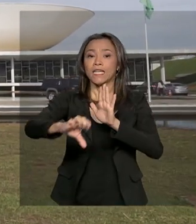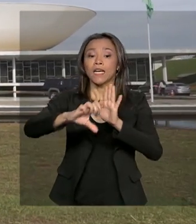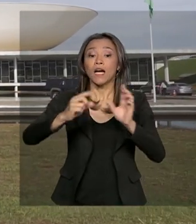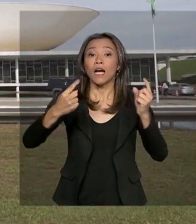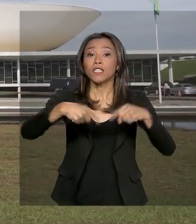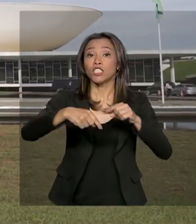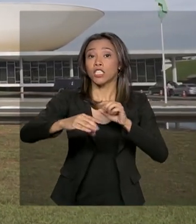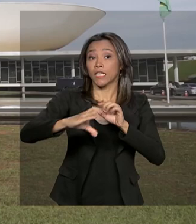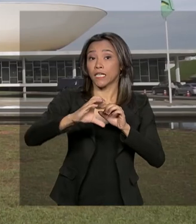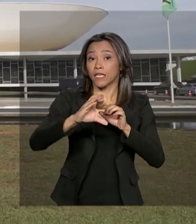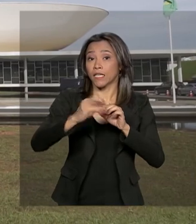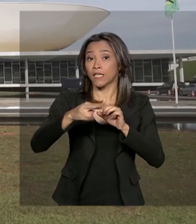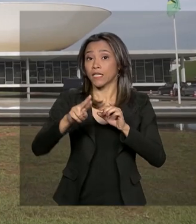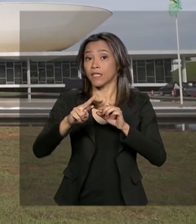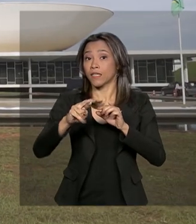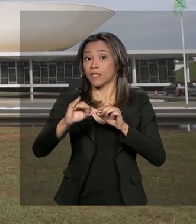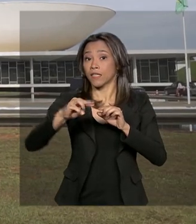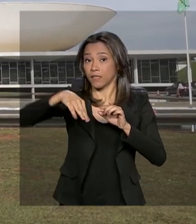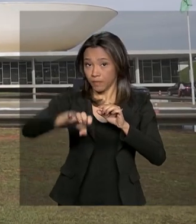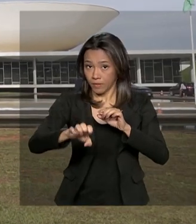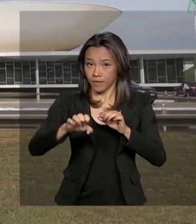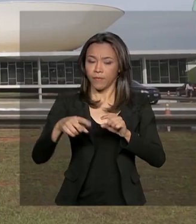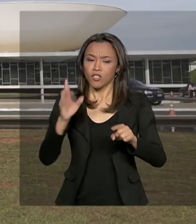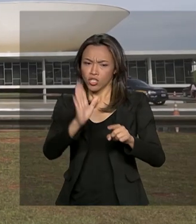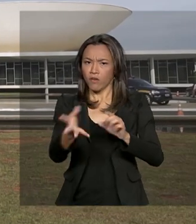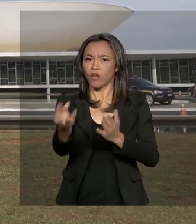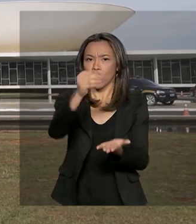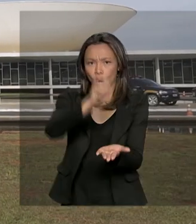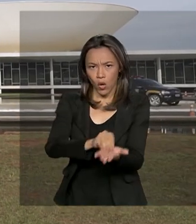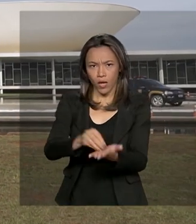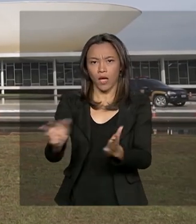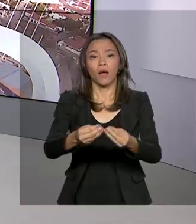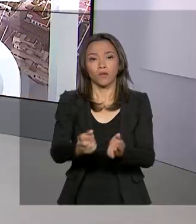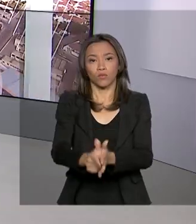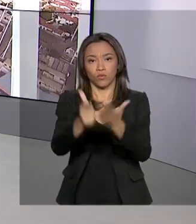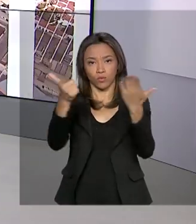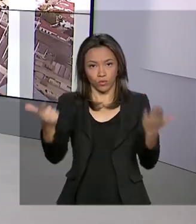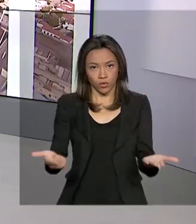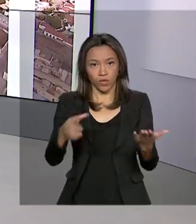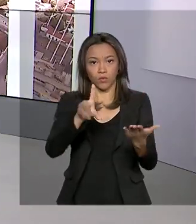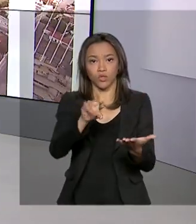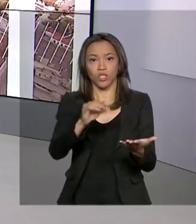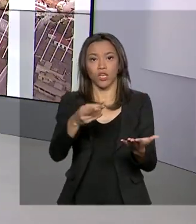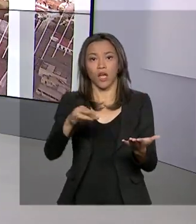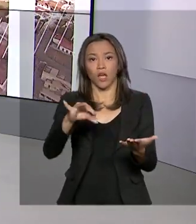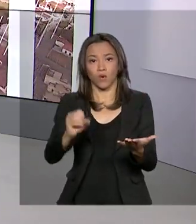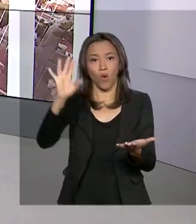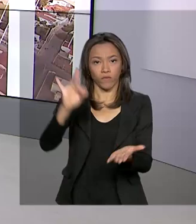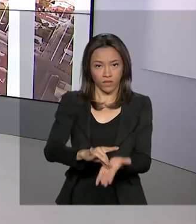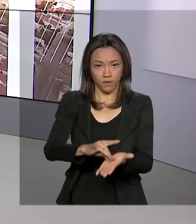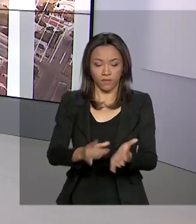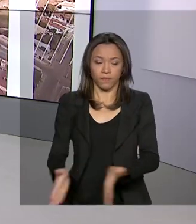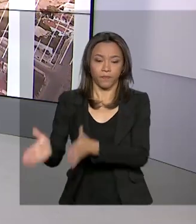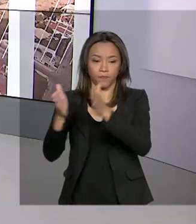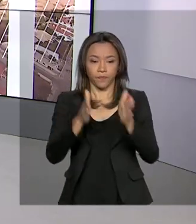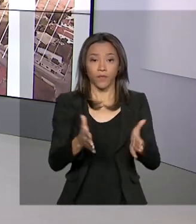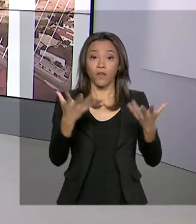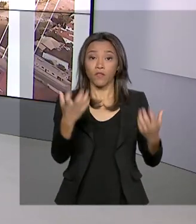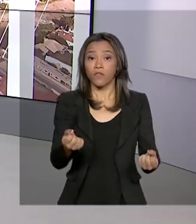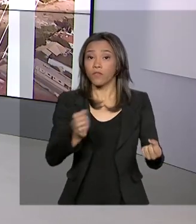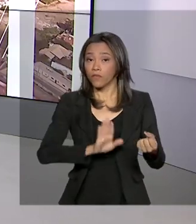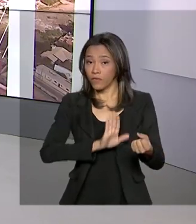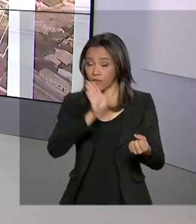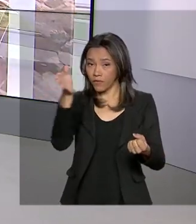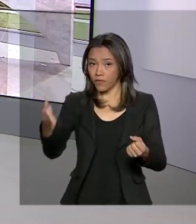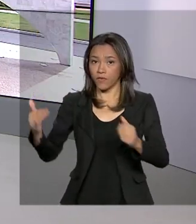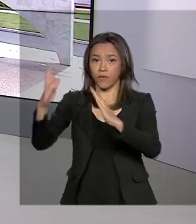As razões também foram publicadas no Diário Oficial da União. Vamos agora até o Palácio do Planalto. Quem